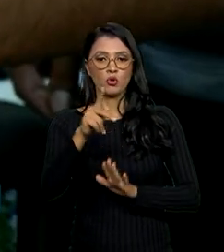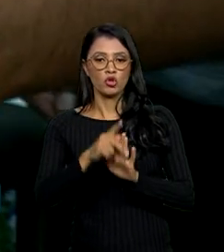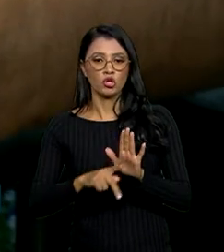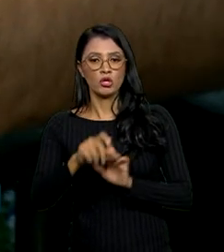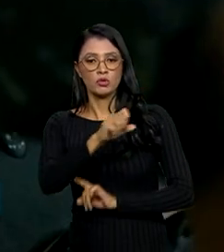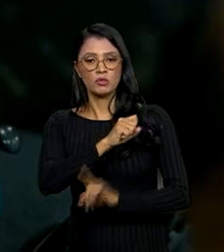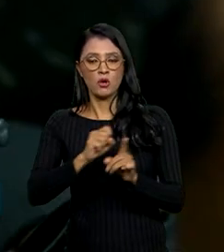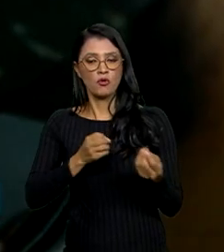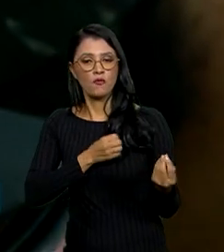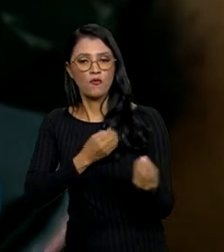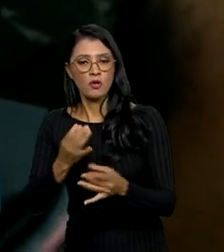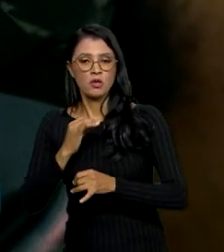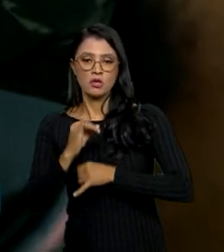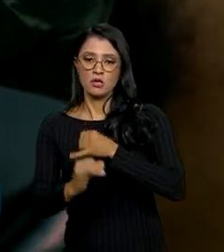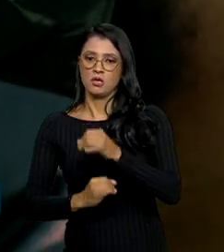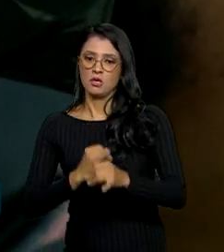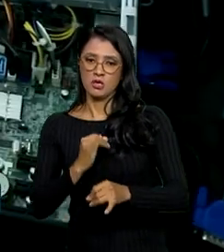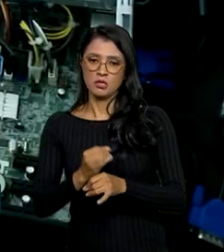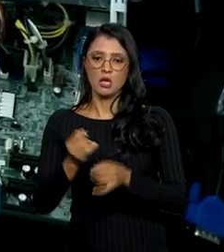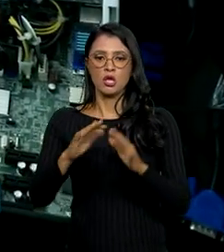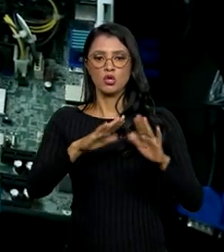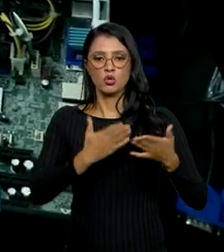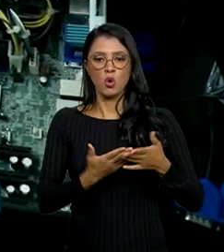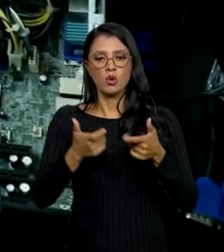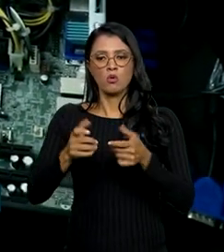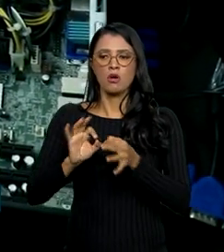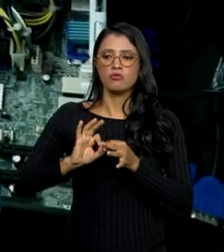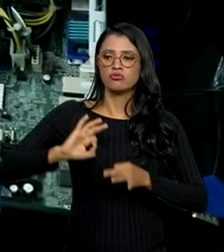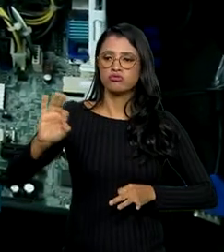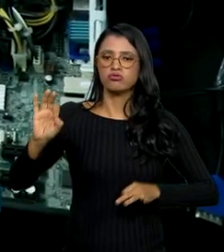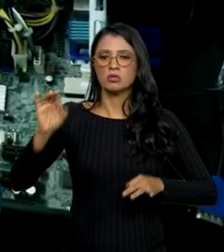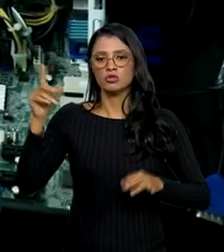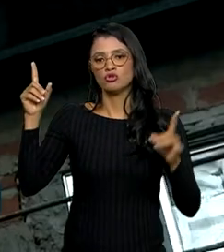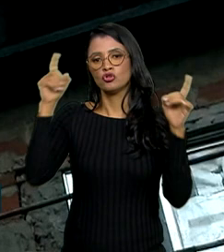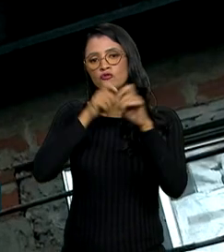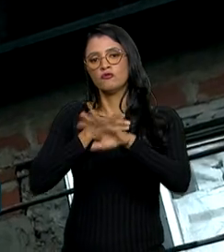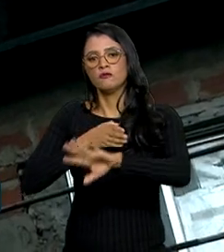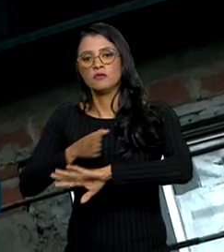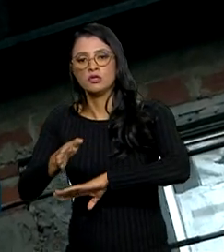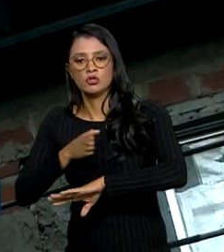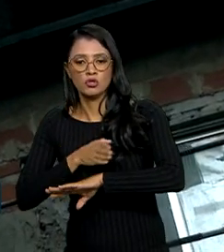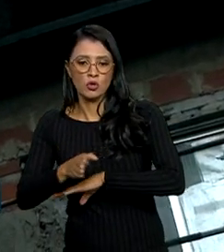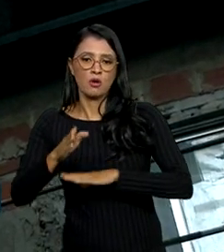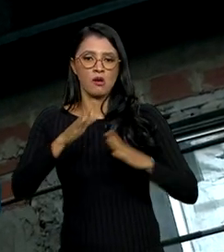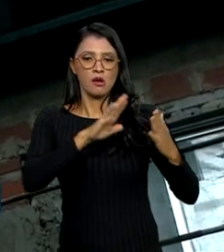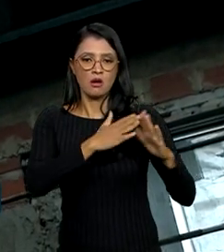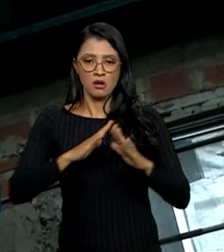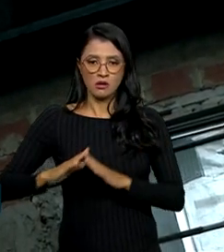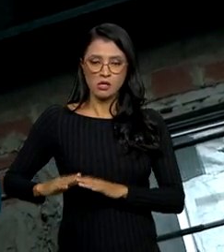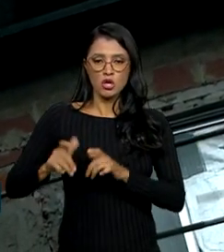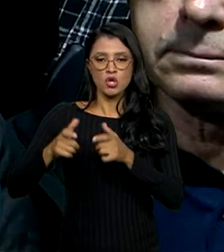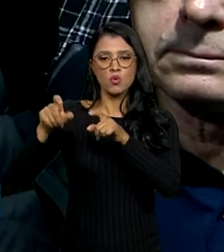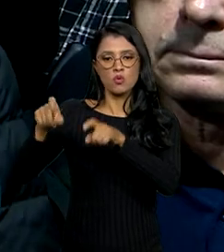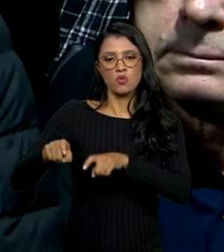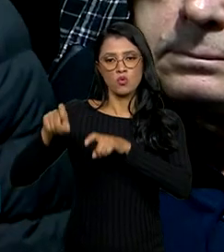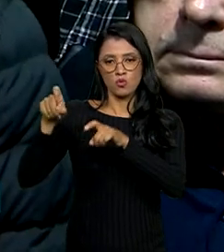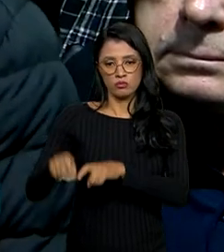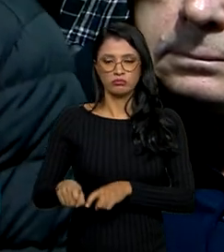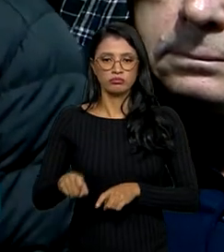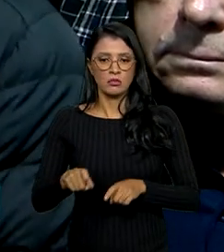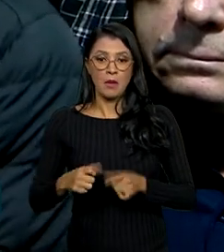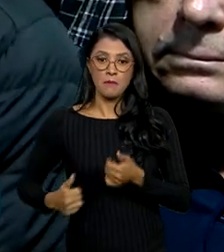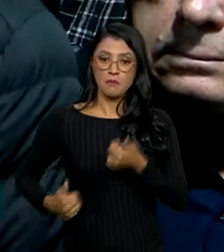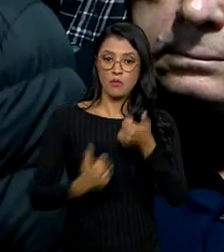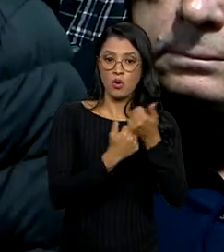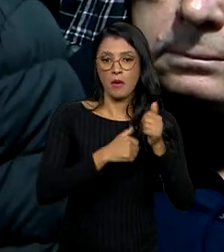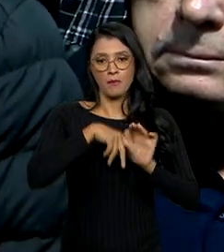banda larga em escolas e locais afastados e de difícil acesso, como favelas e áreas rurais. Apoiar projetos